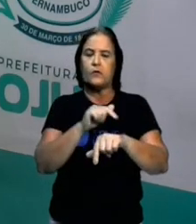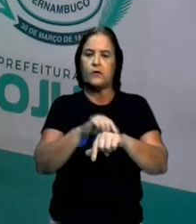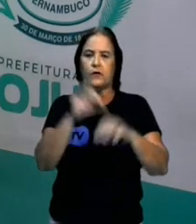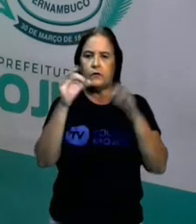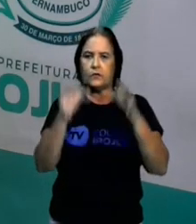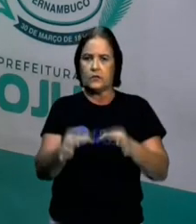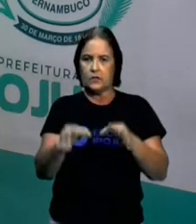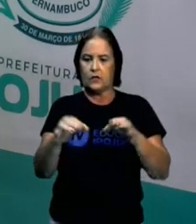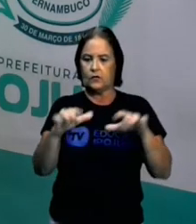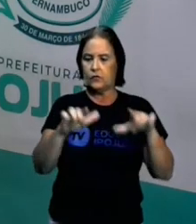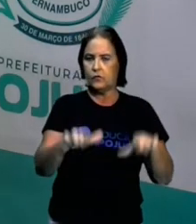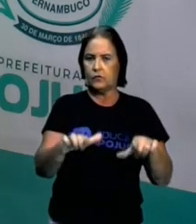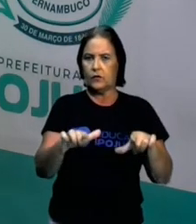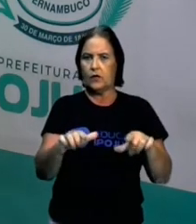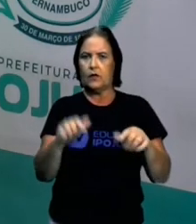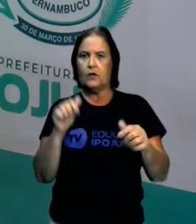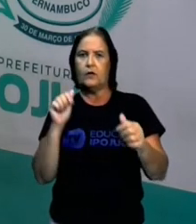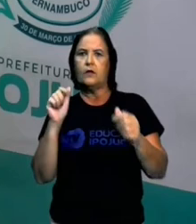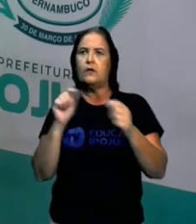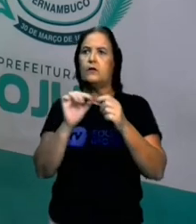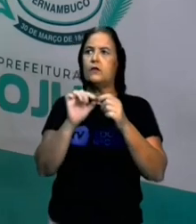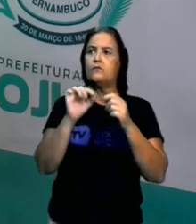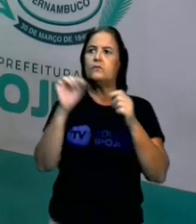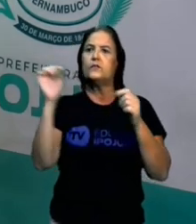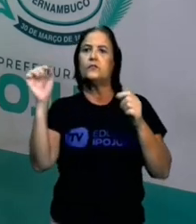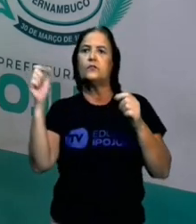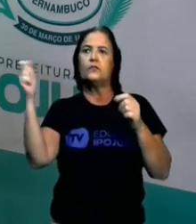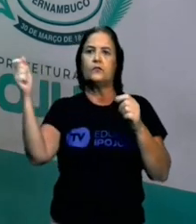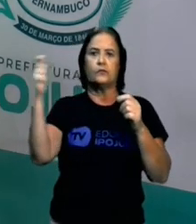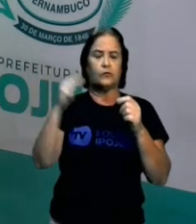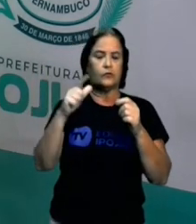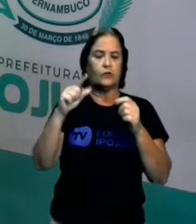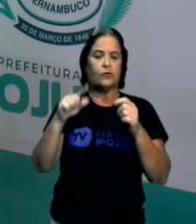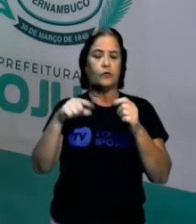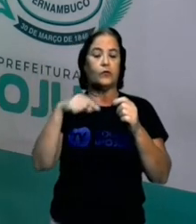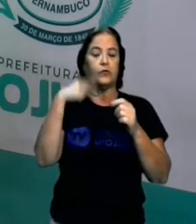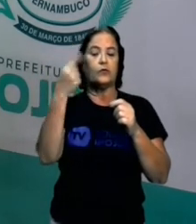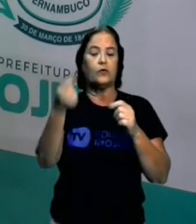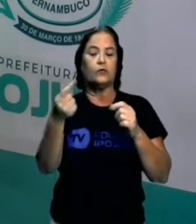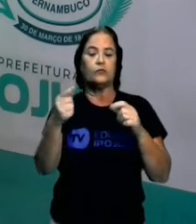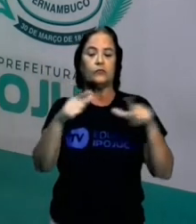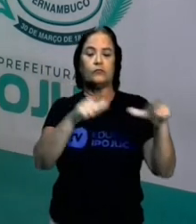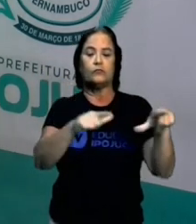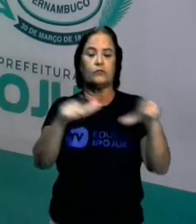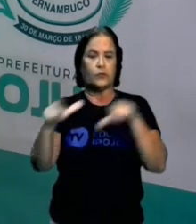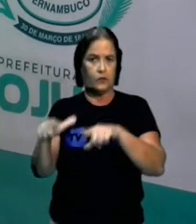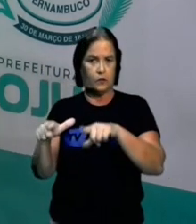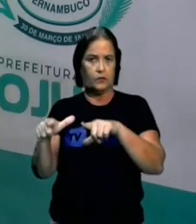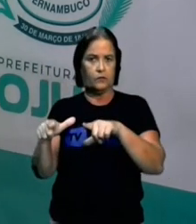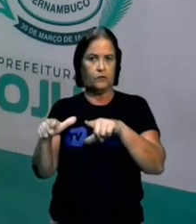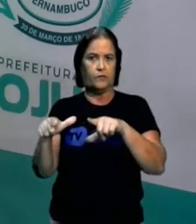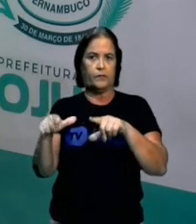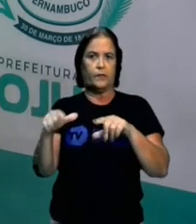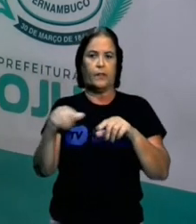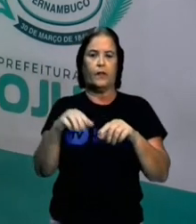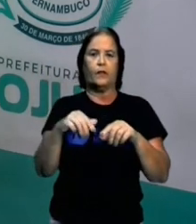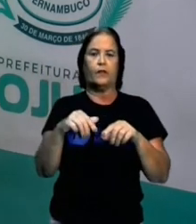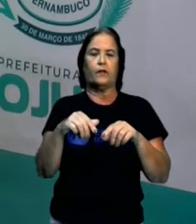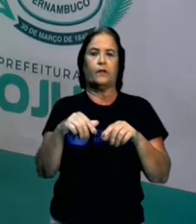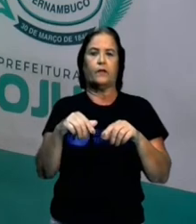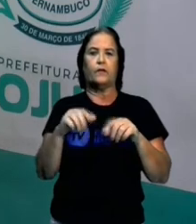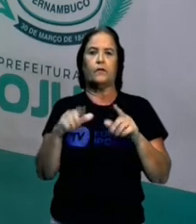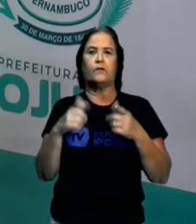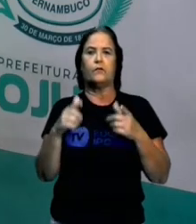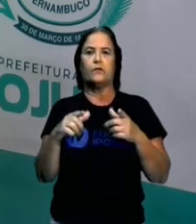posição aproximada do Sol em relação a outros locais. O meridiano de Greenwich